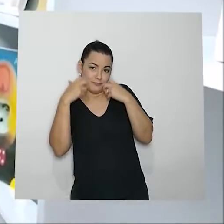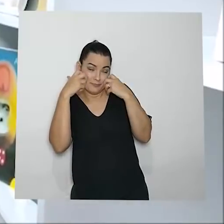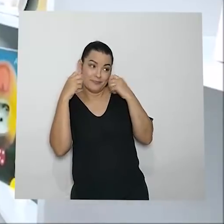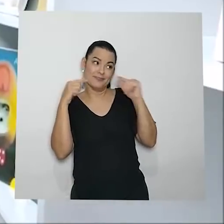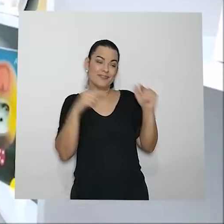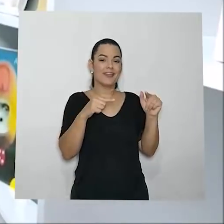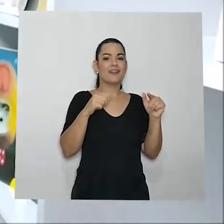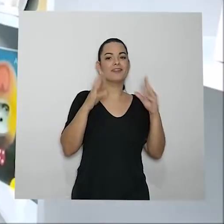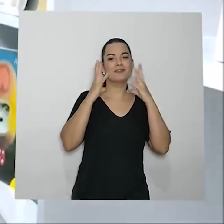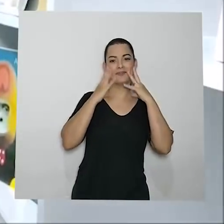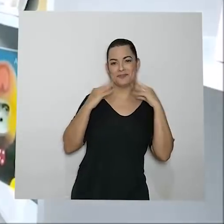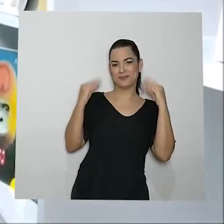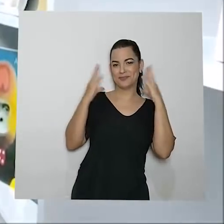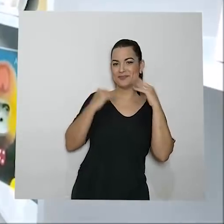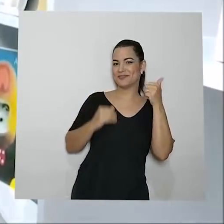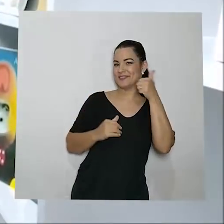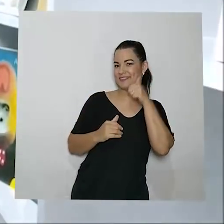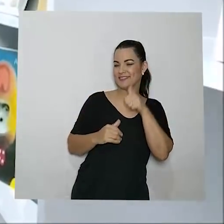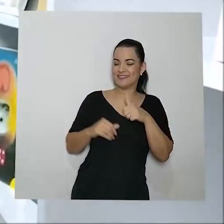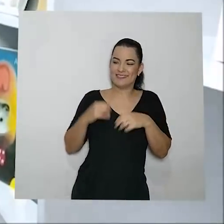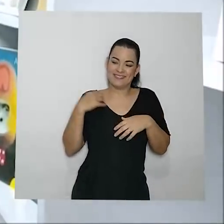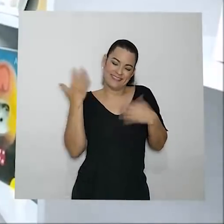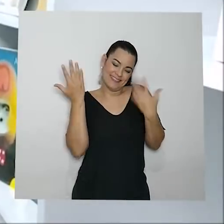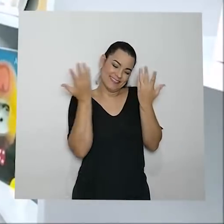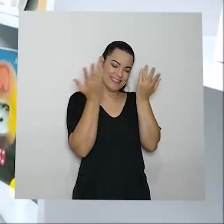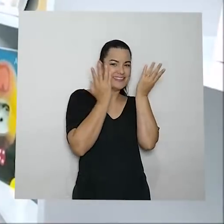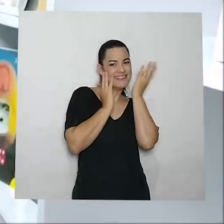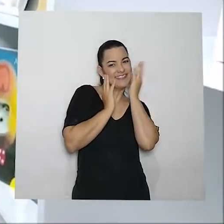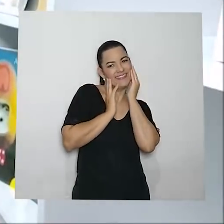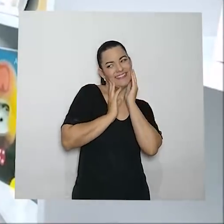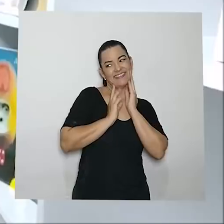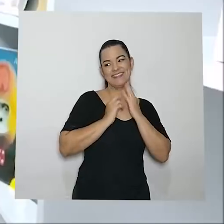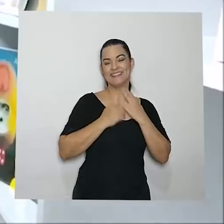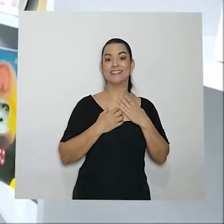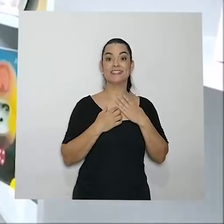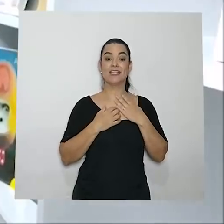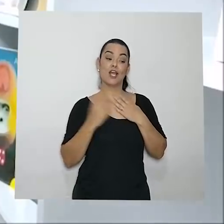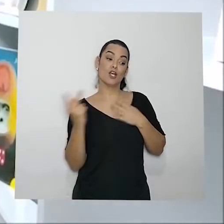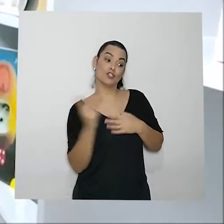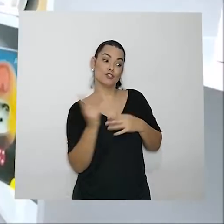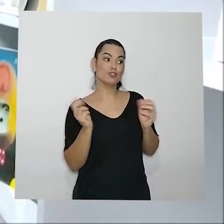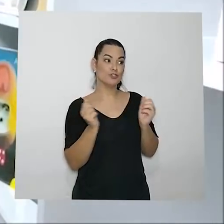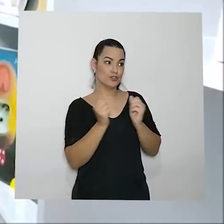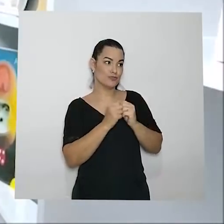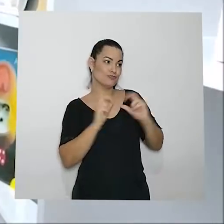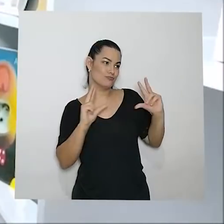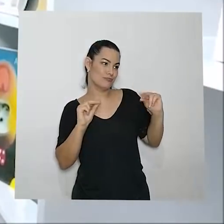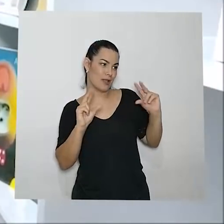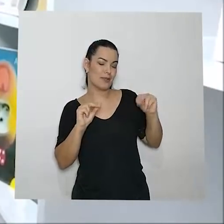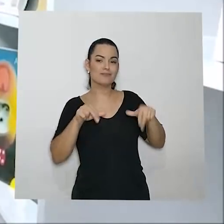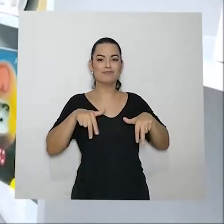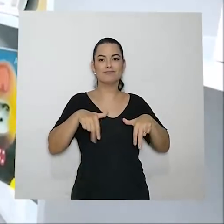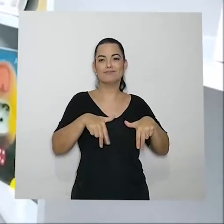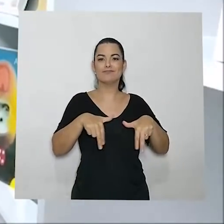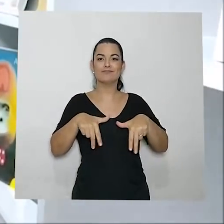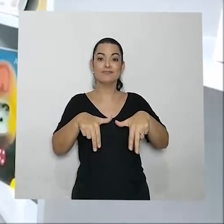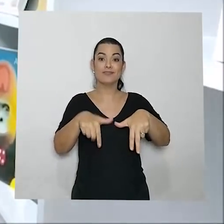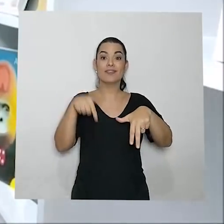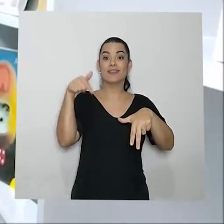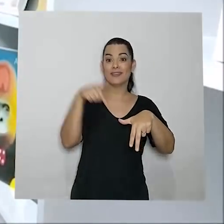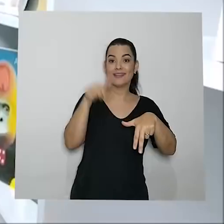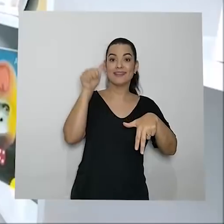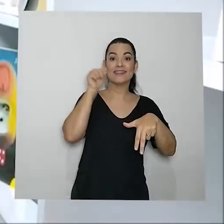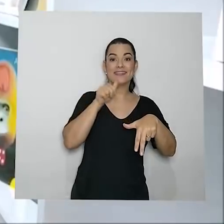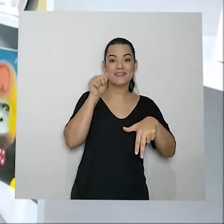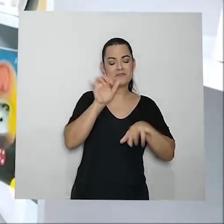Caminharam, conversaram. Ela preparou salada de frutas, ele